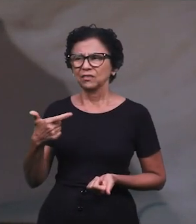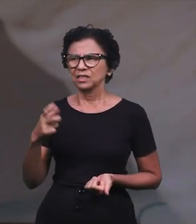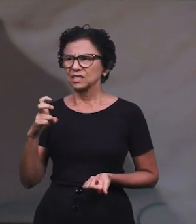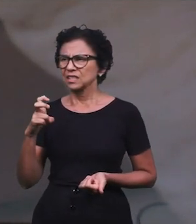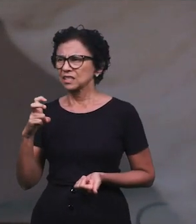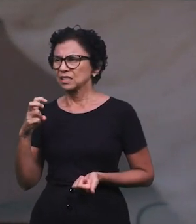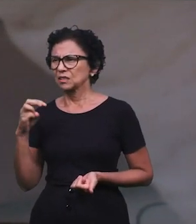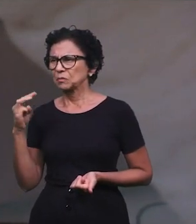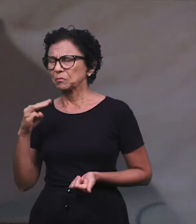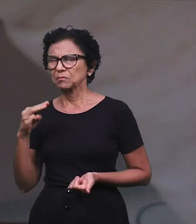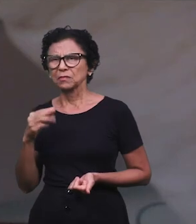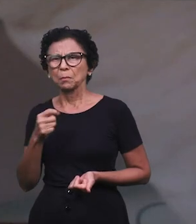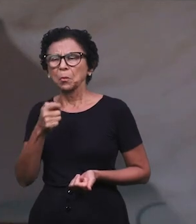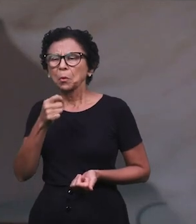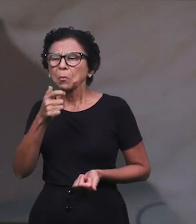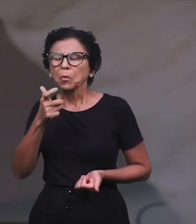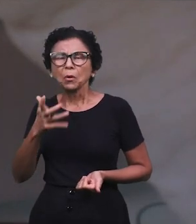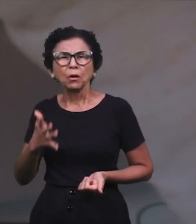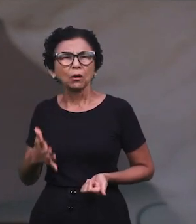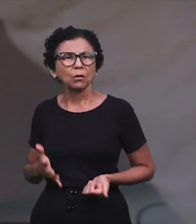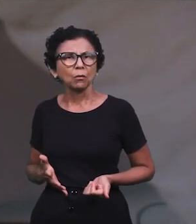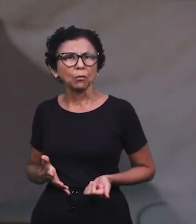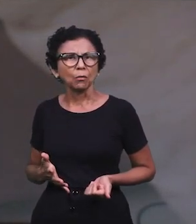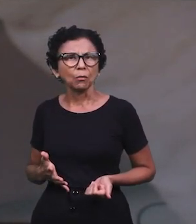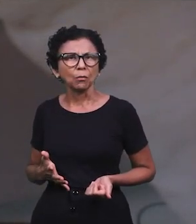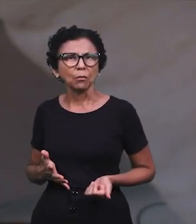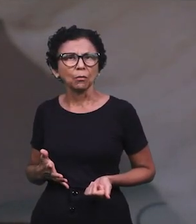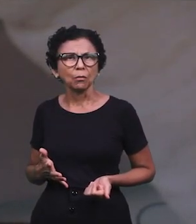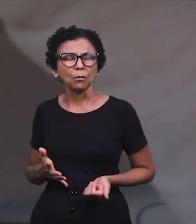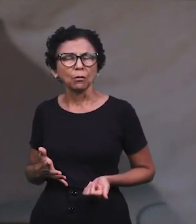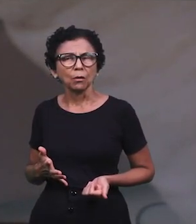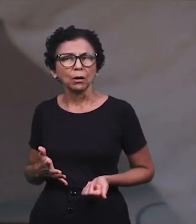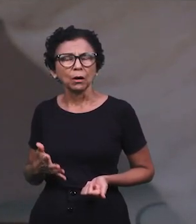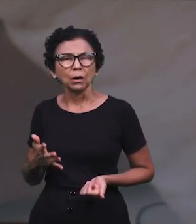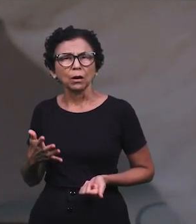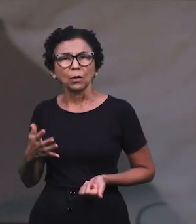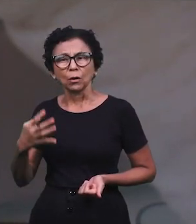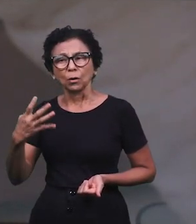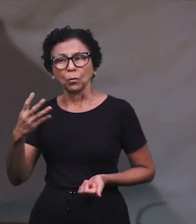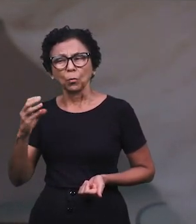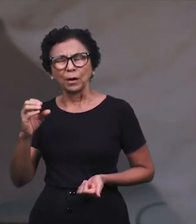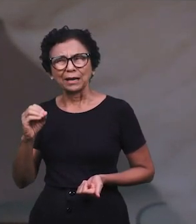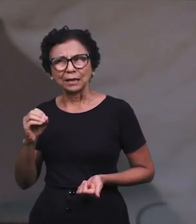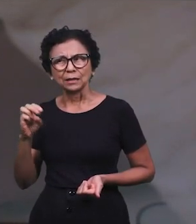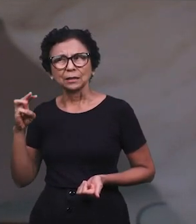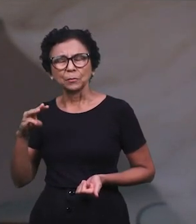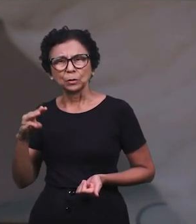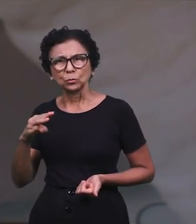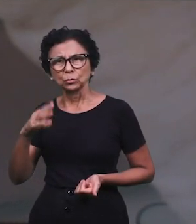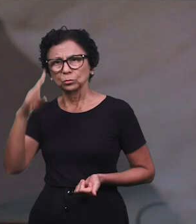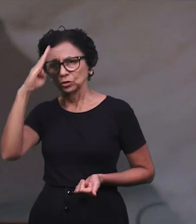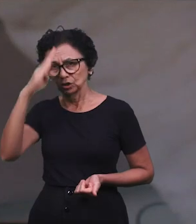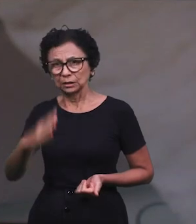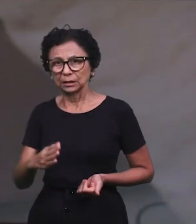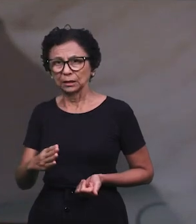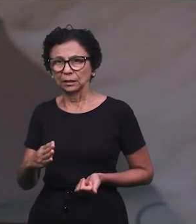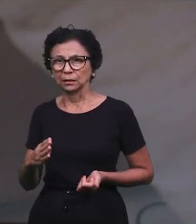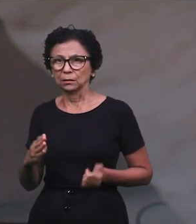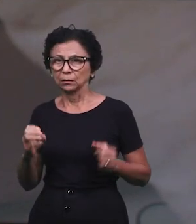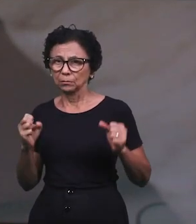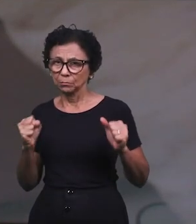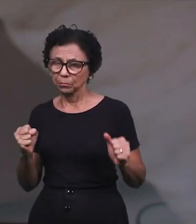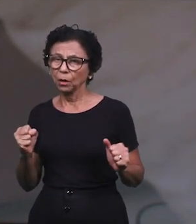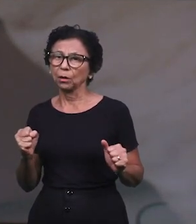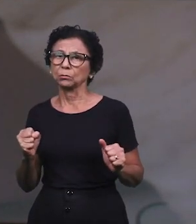consegui fazer 30, 40 minutos direto, mas com qualidade. Pode fazer também, pode variar um pouquinho para